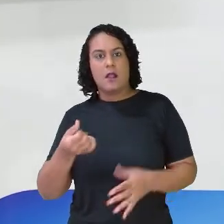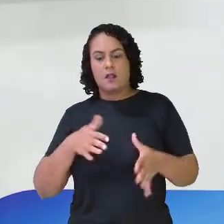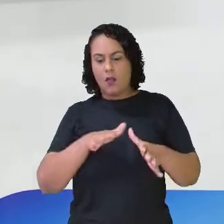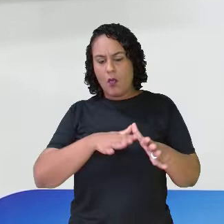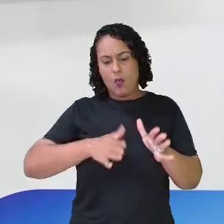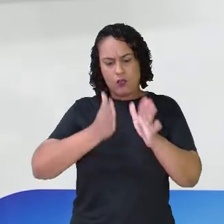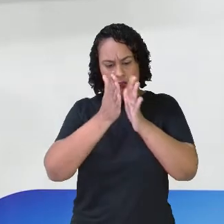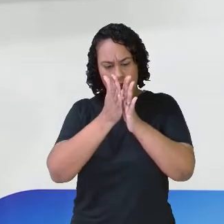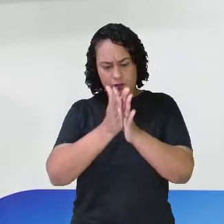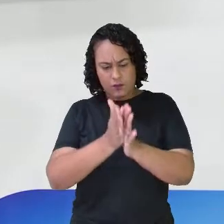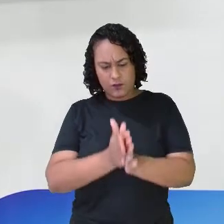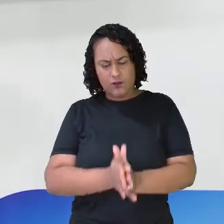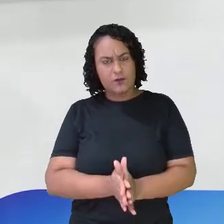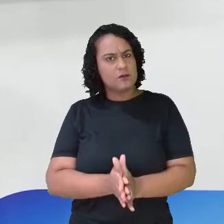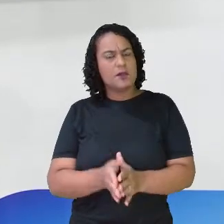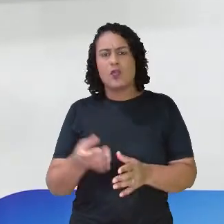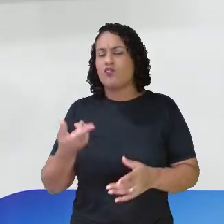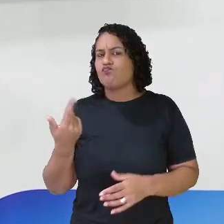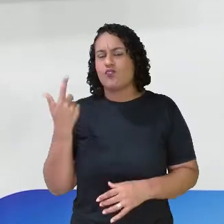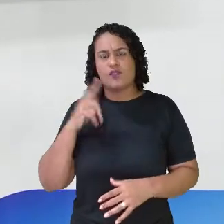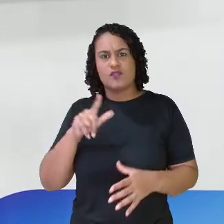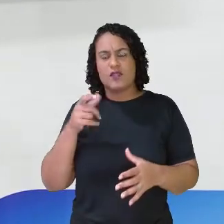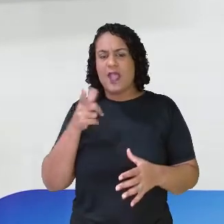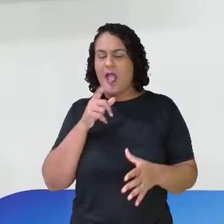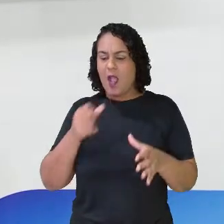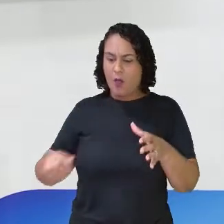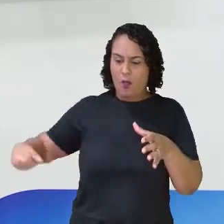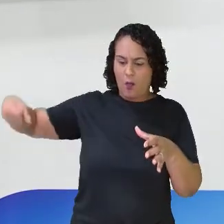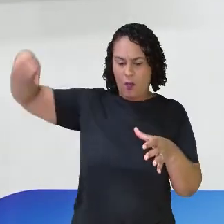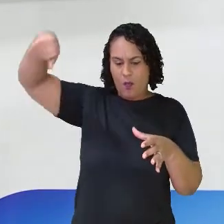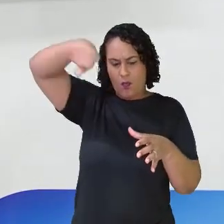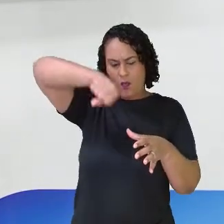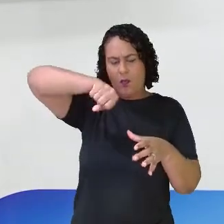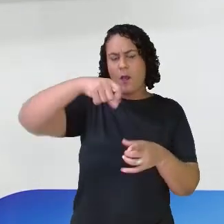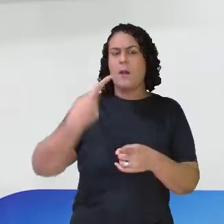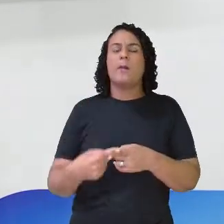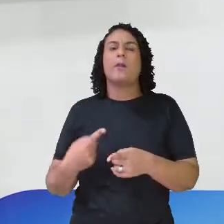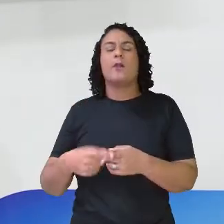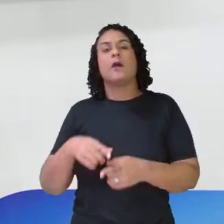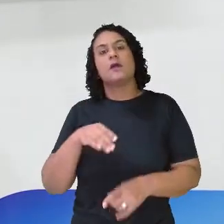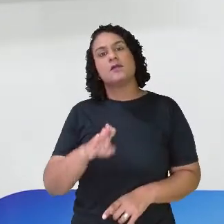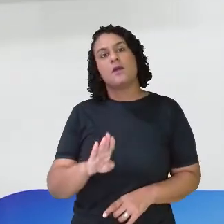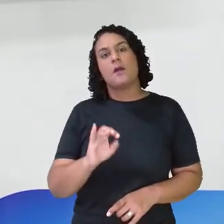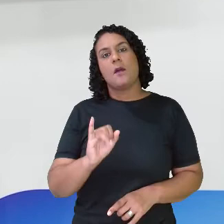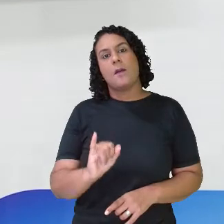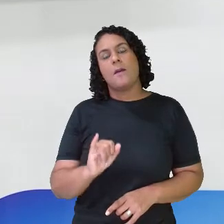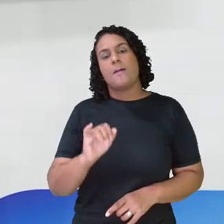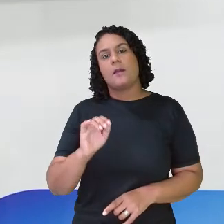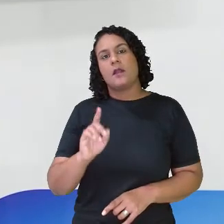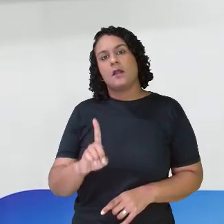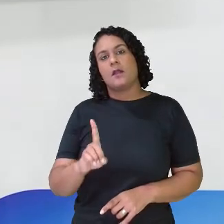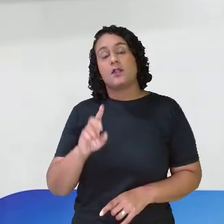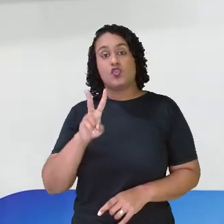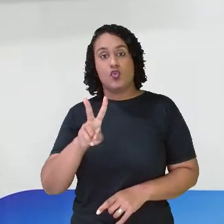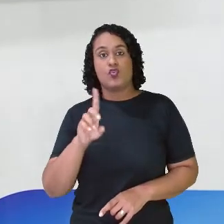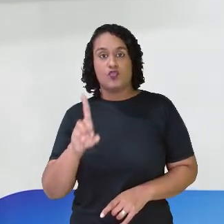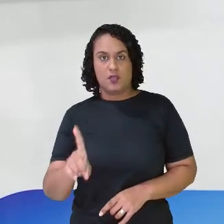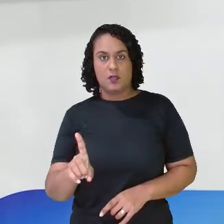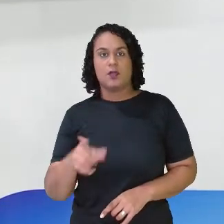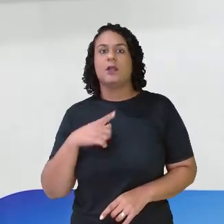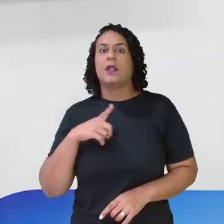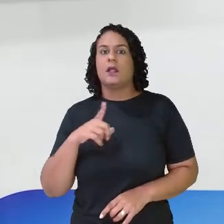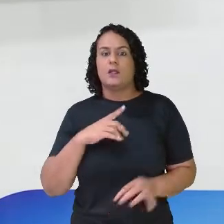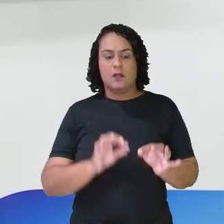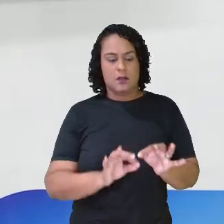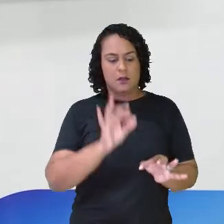Você não vai conseguir encher essa folha de água, porque elas são bidimensionais, elas têm comprimento e